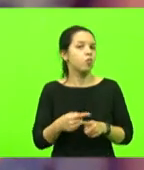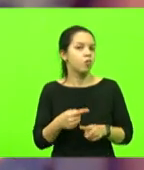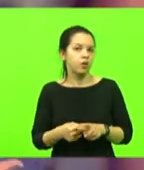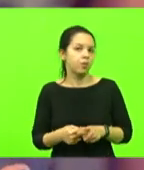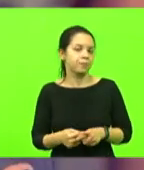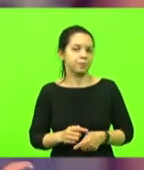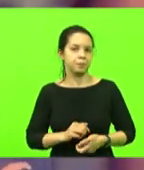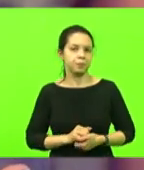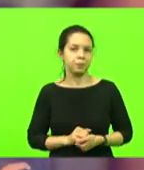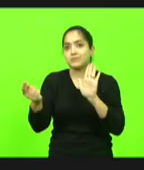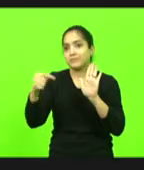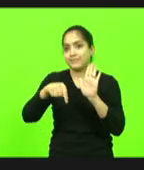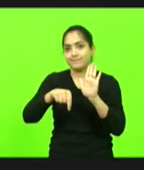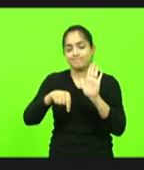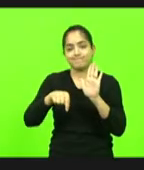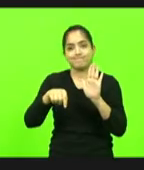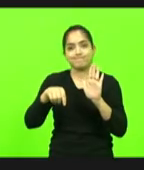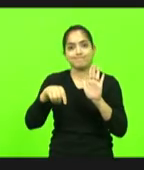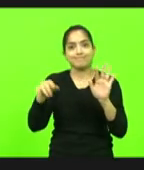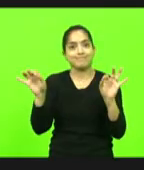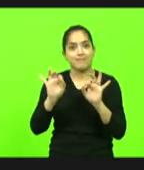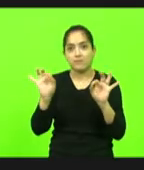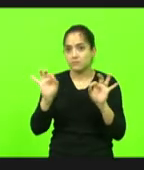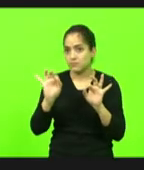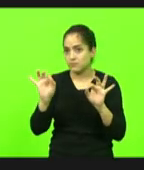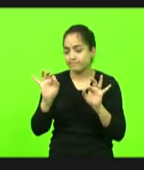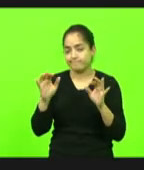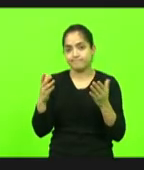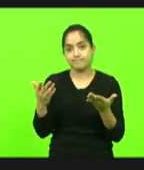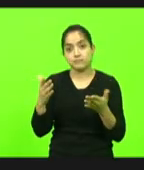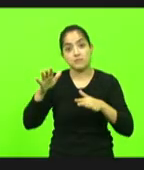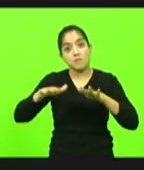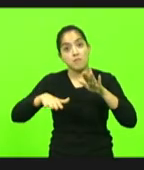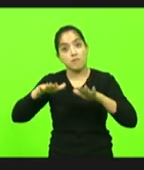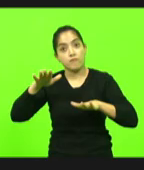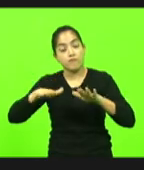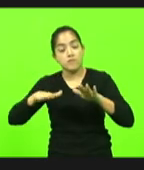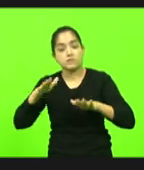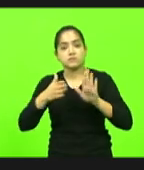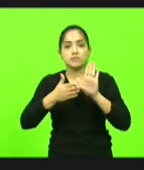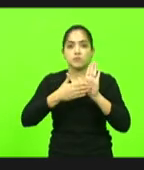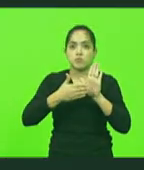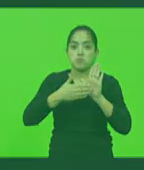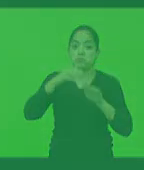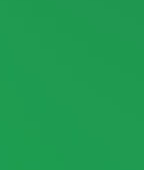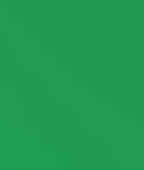proposta elaborada para o executivo. A previsão é que o governo ainda esse ano apresente uma posição sobre o que foi enviado.